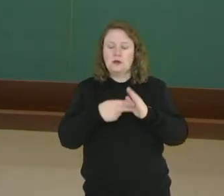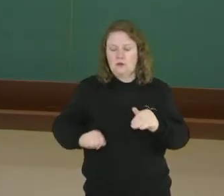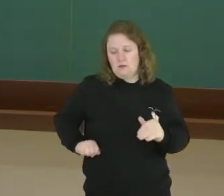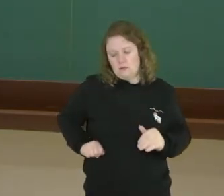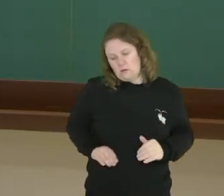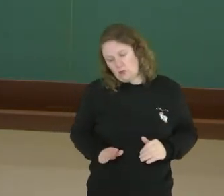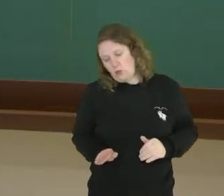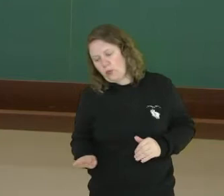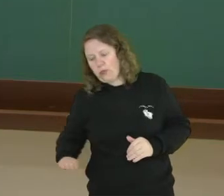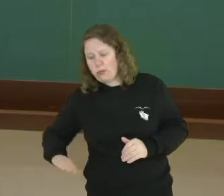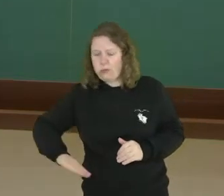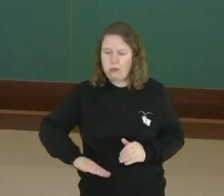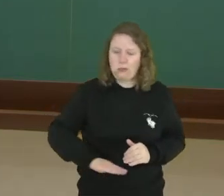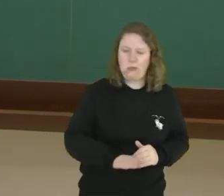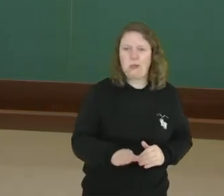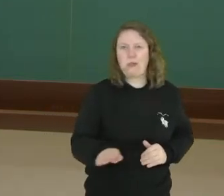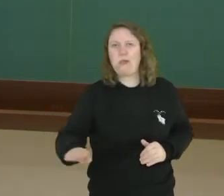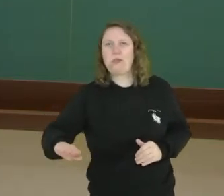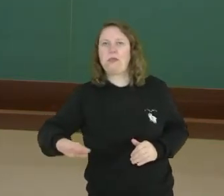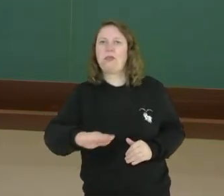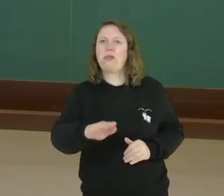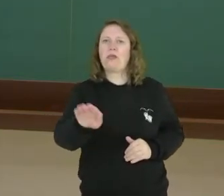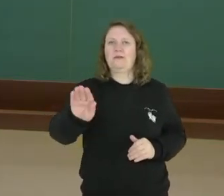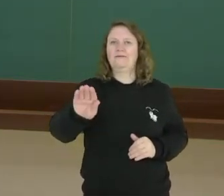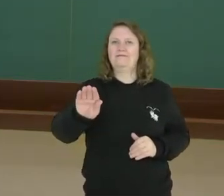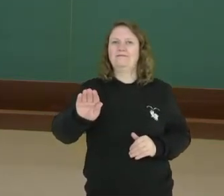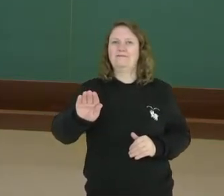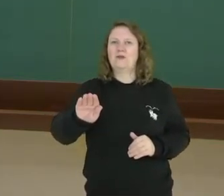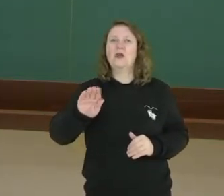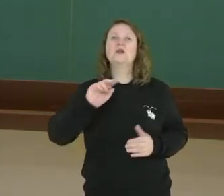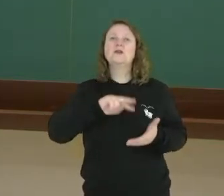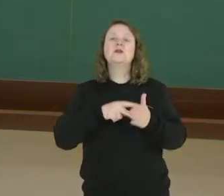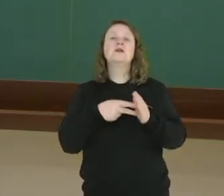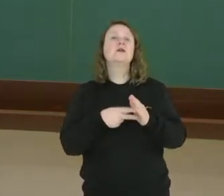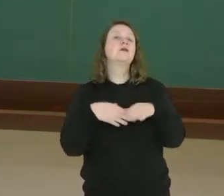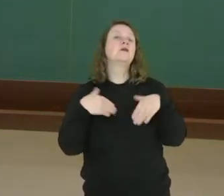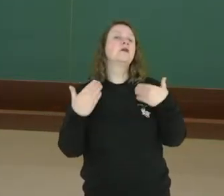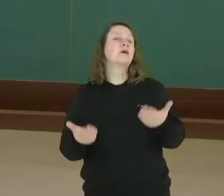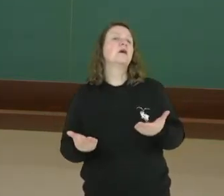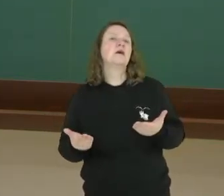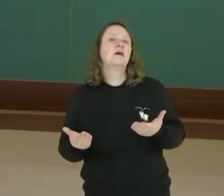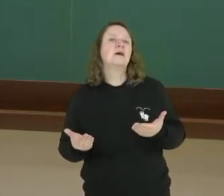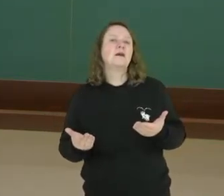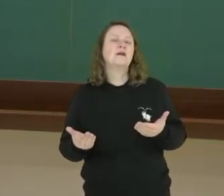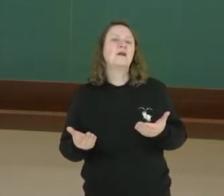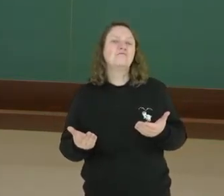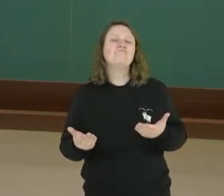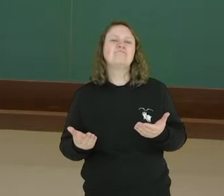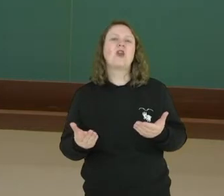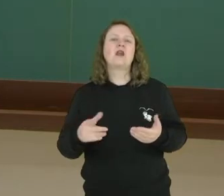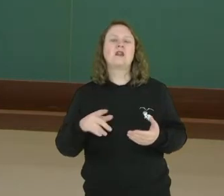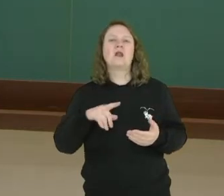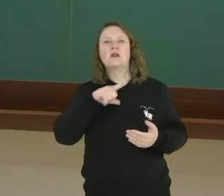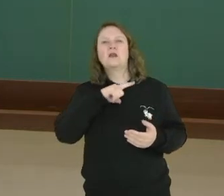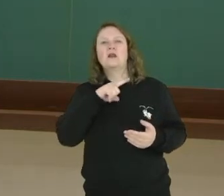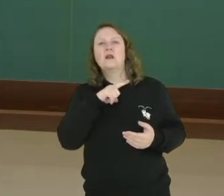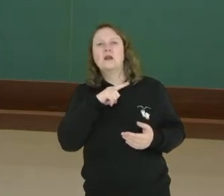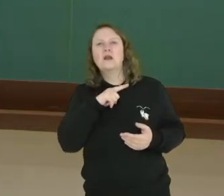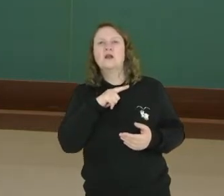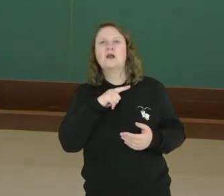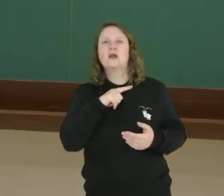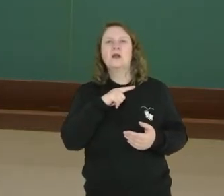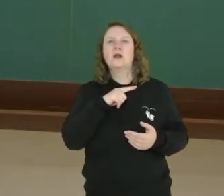né? Uma palavra que vem do latim, reptilis, que significa se arrastar. Os primeiros vertebrados ali, né,